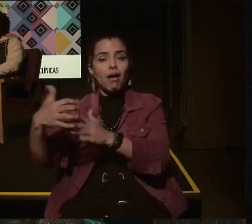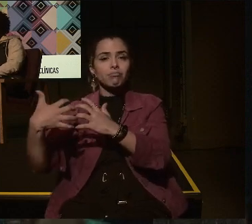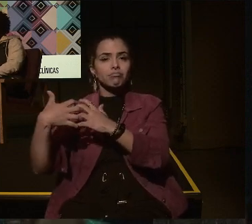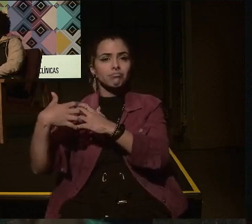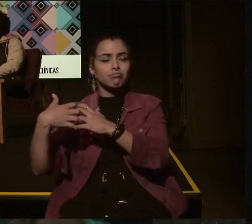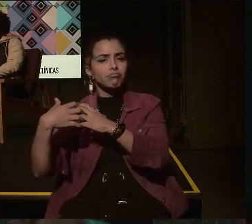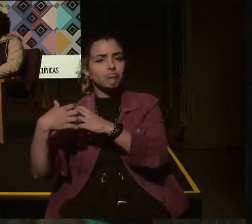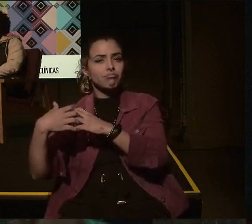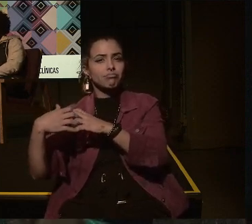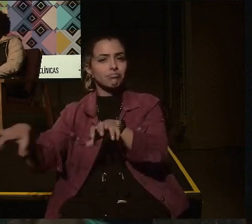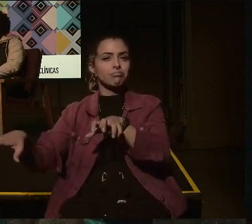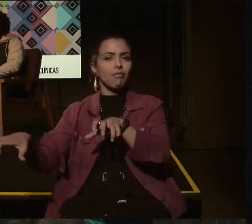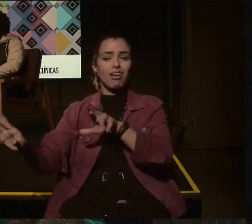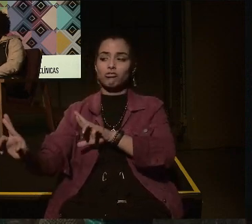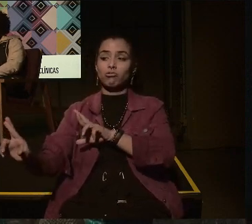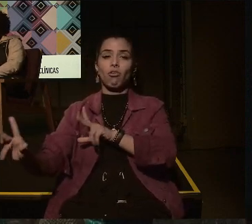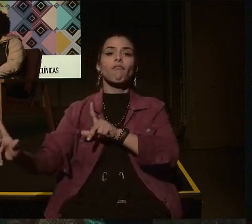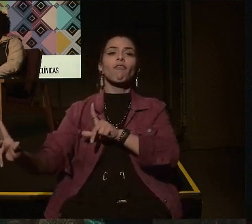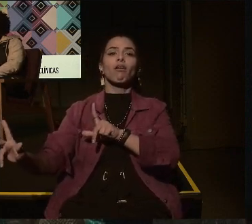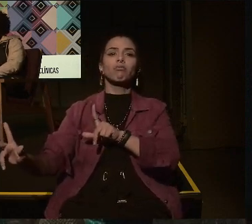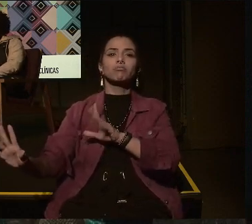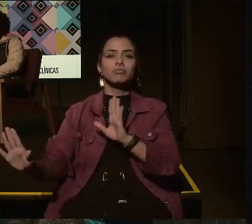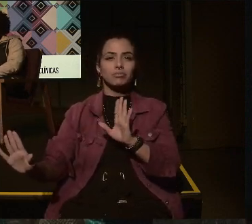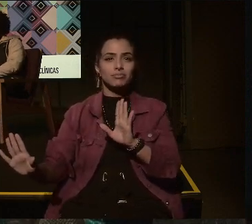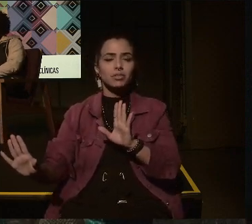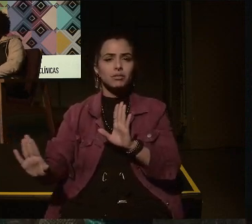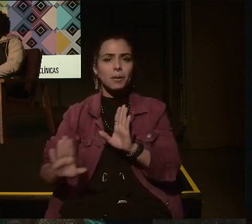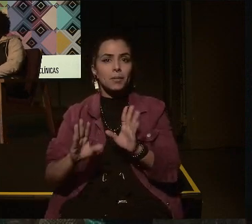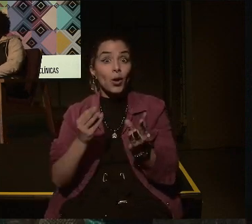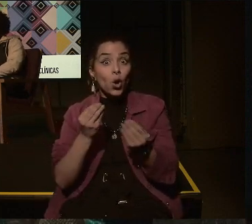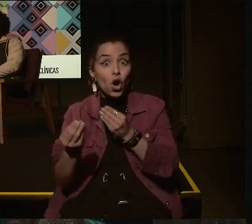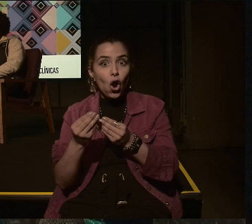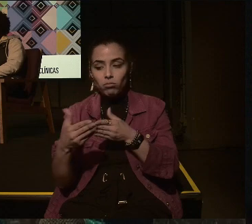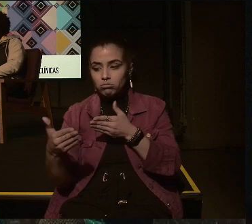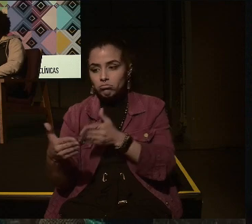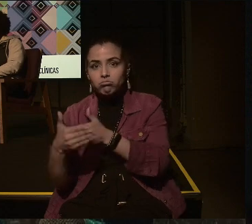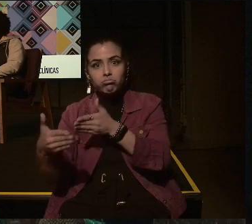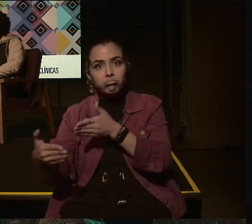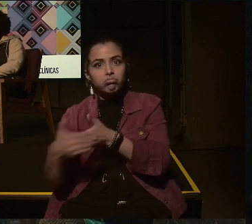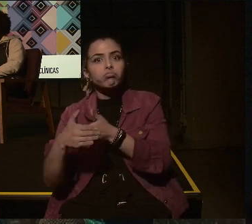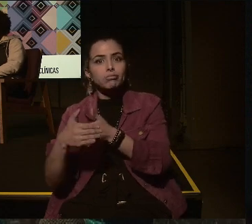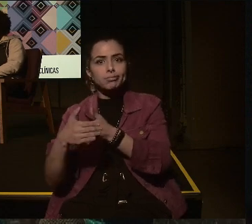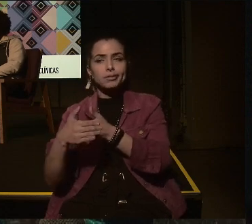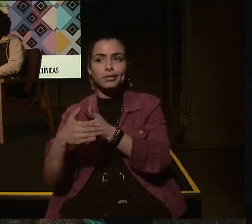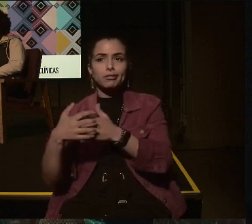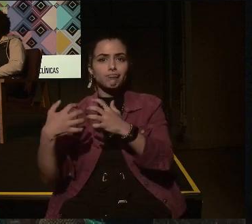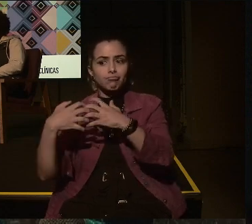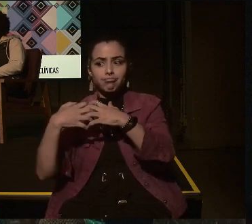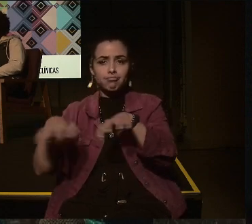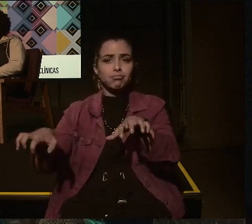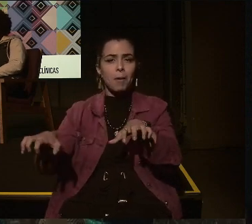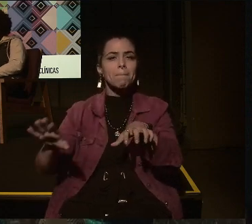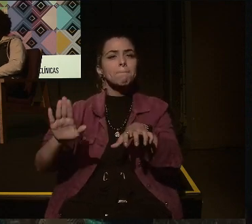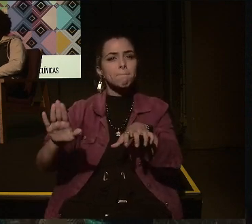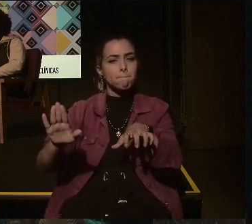Só que como fazer com que essas fronteiras não sejam limites.